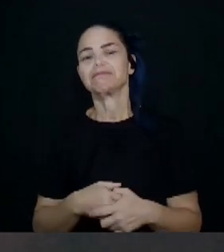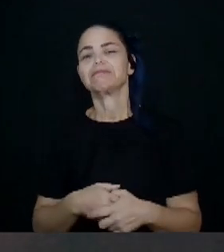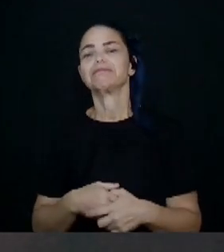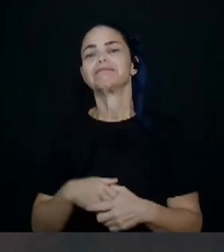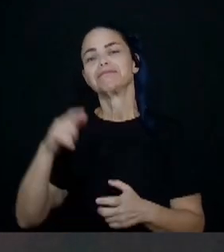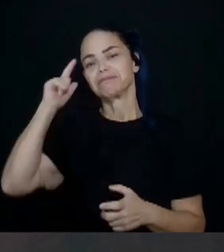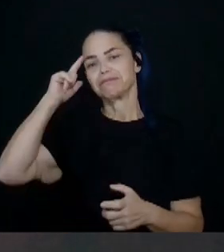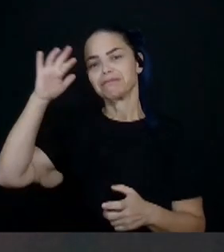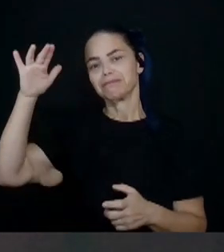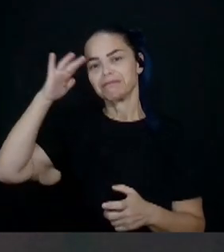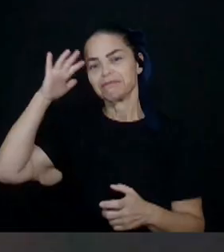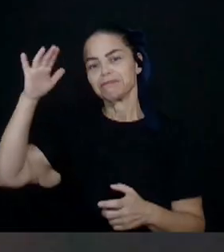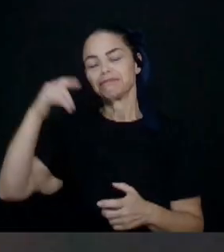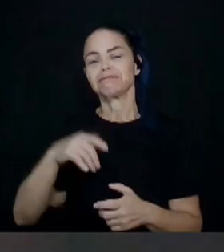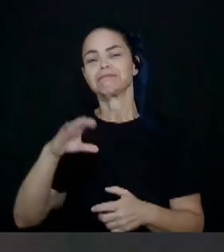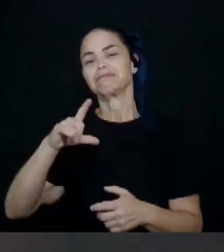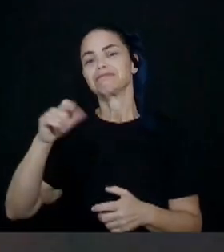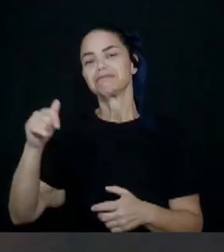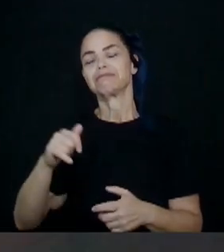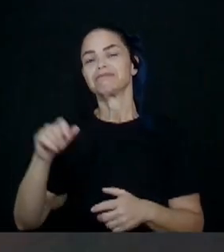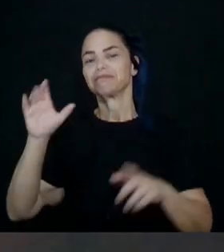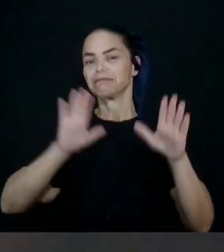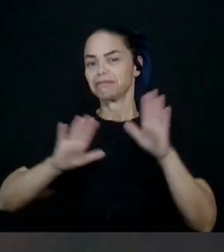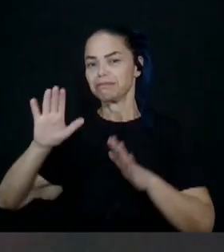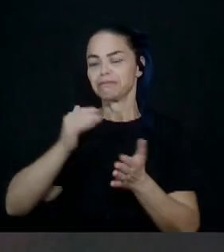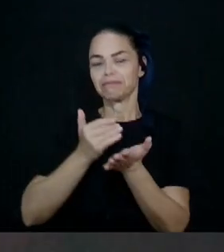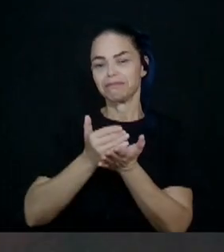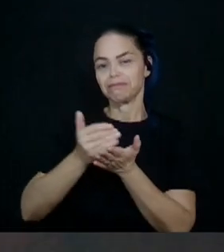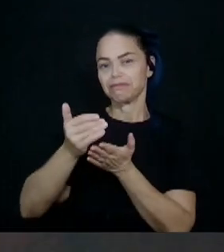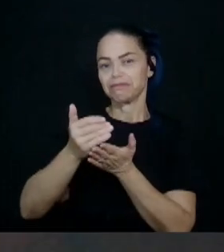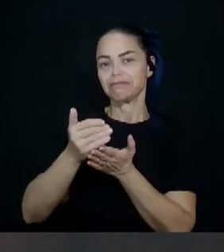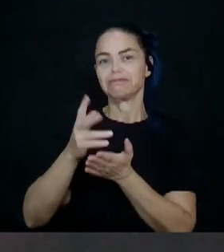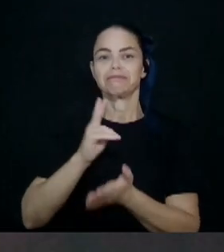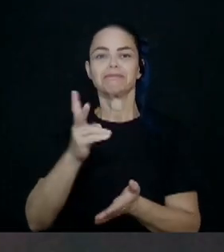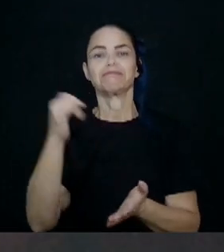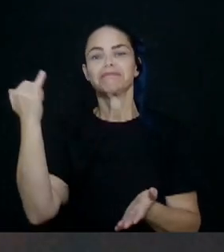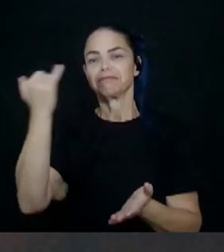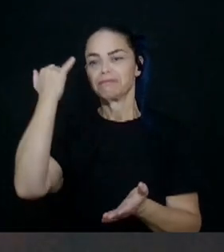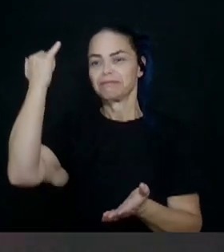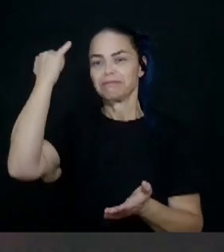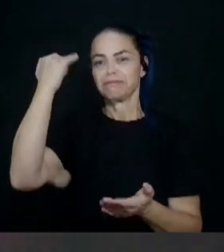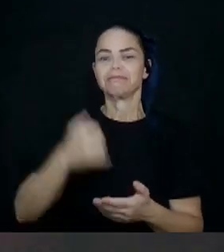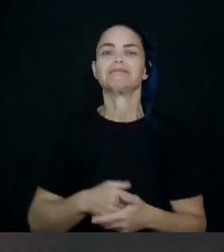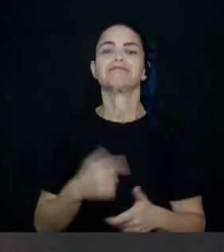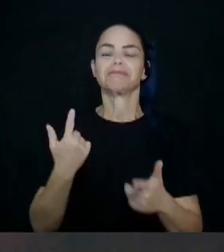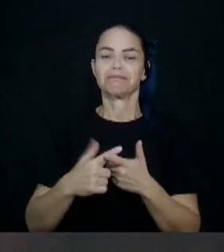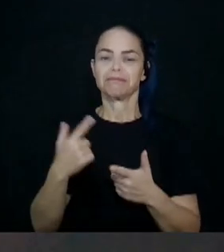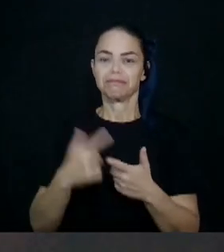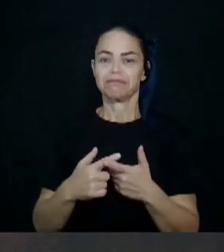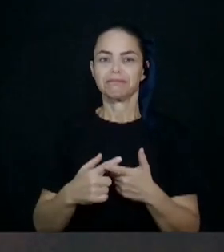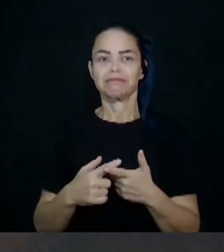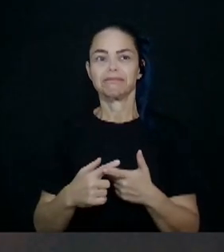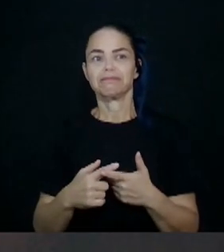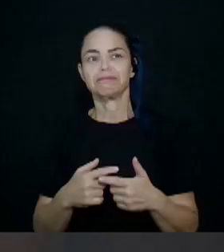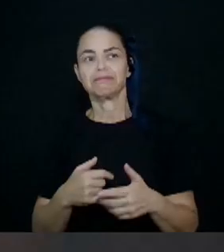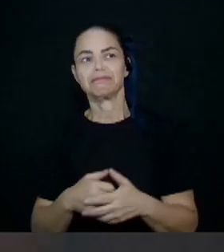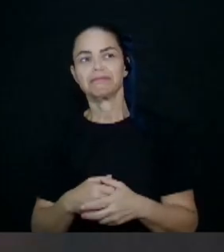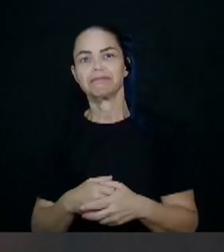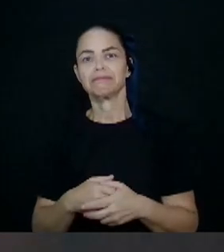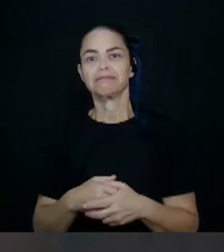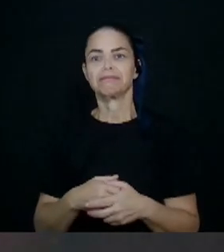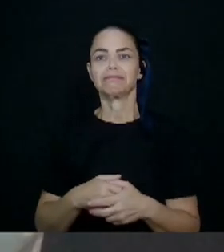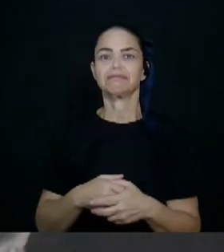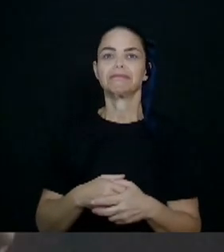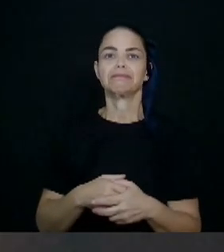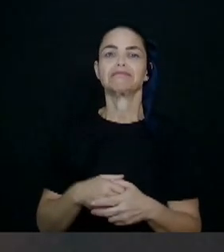que, claro, cautela, quem está começando, é sempre importante, né? Porque eu preciso fazer conhecimento, né,